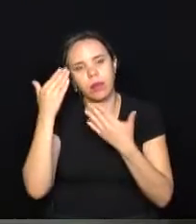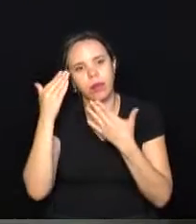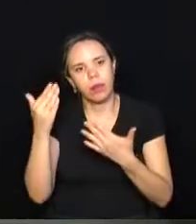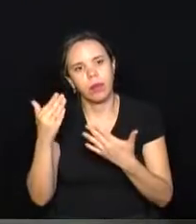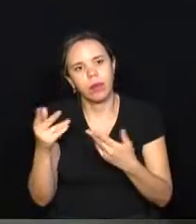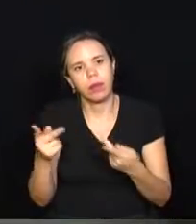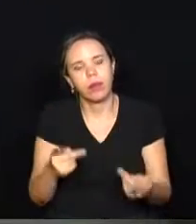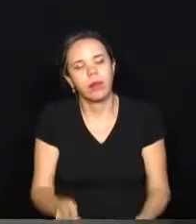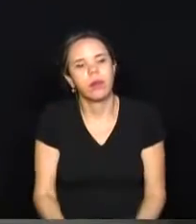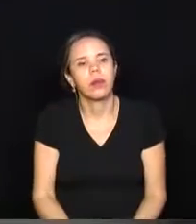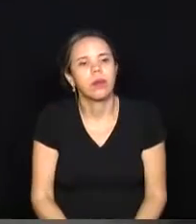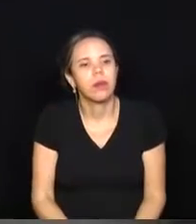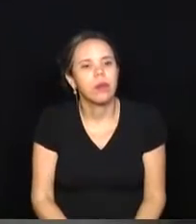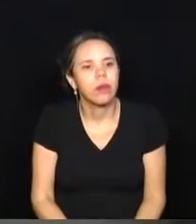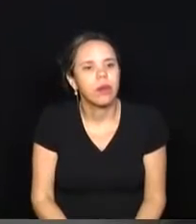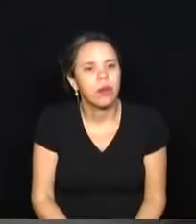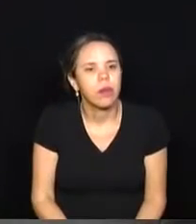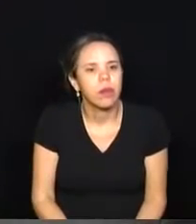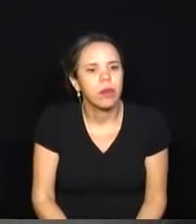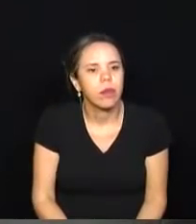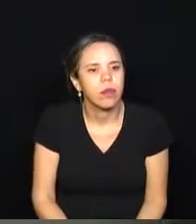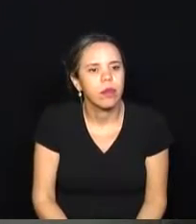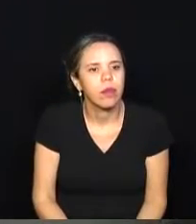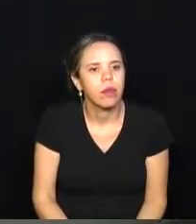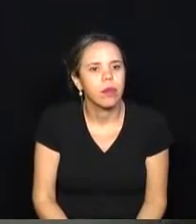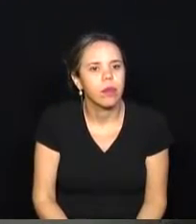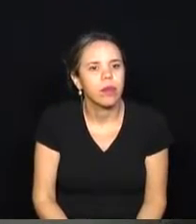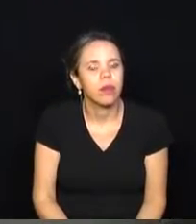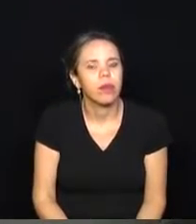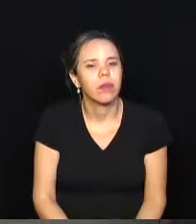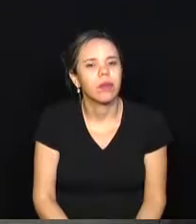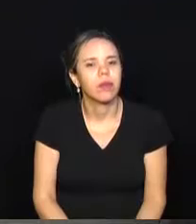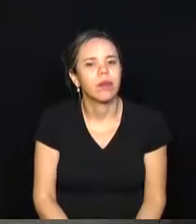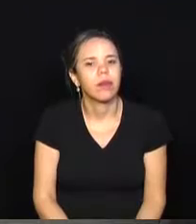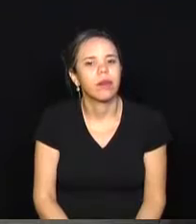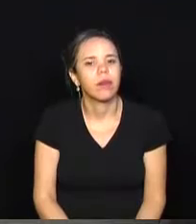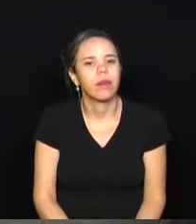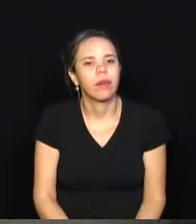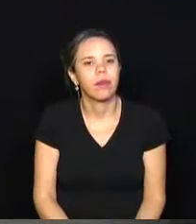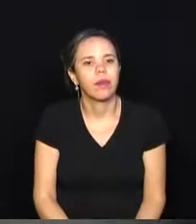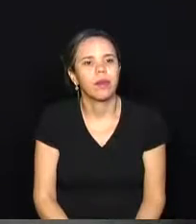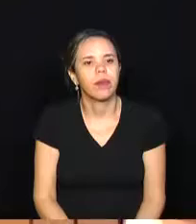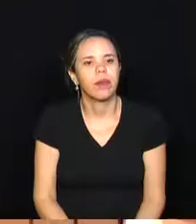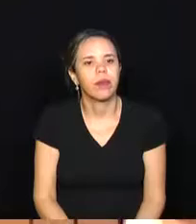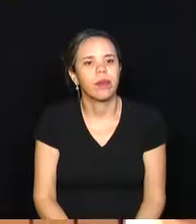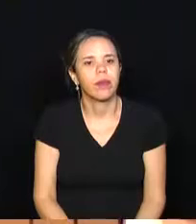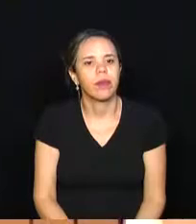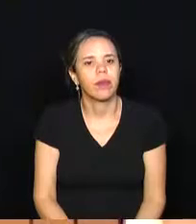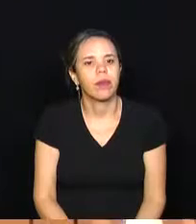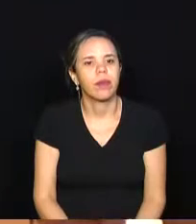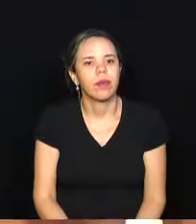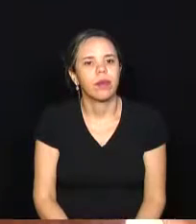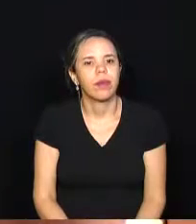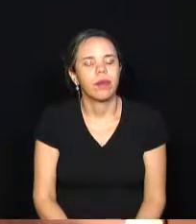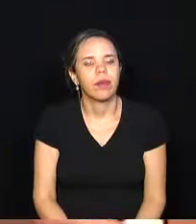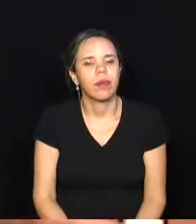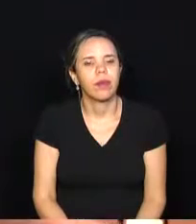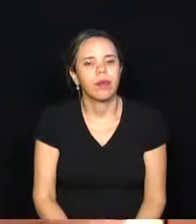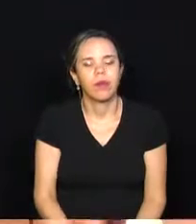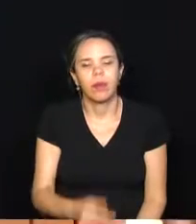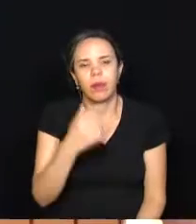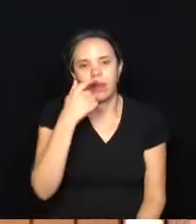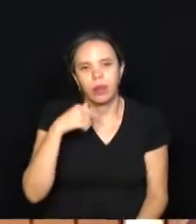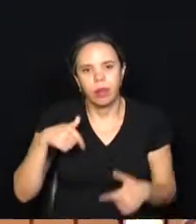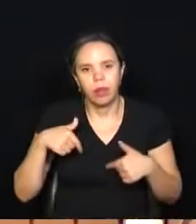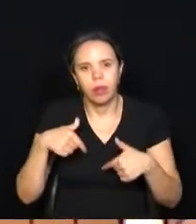convite, obrigado pelas felicitações dadas a mim. E Eu atuo